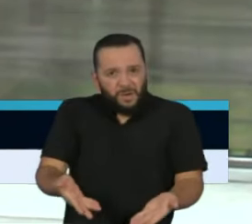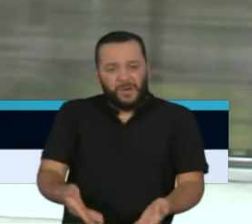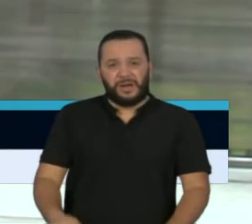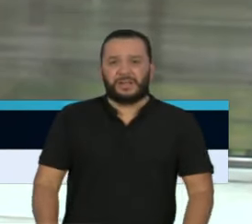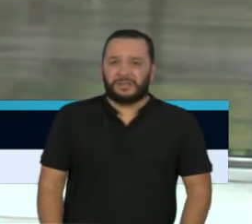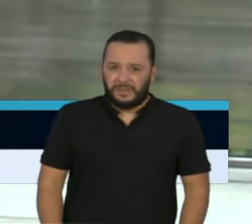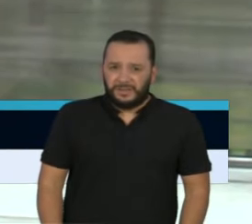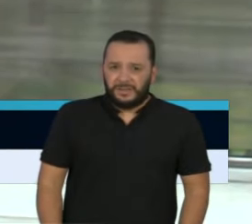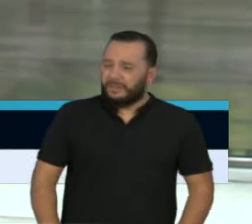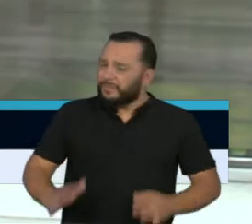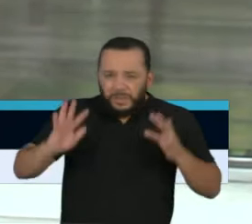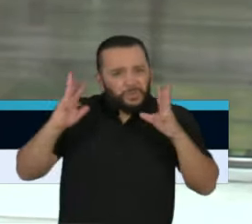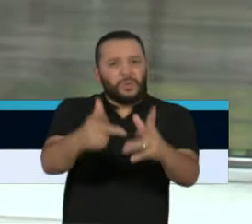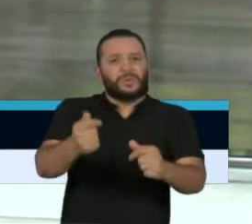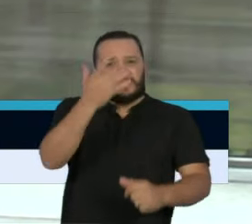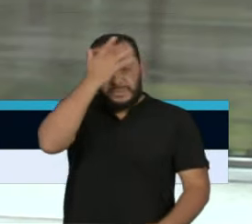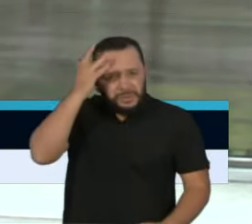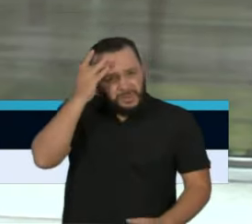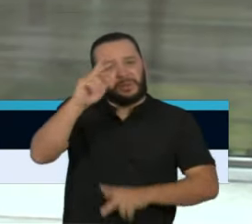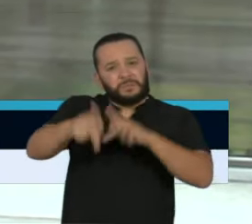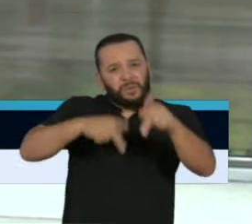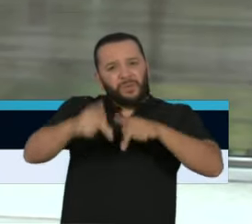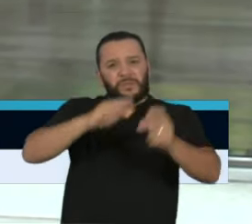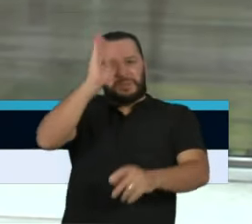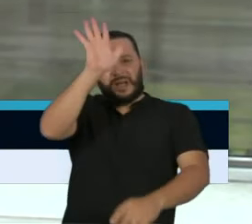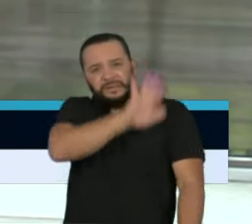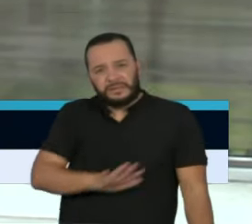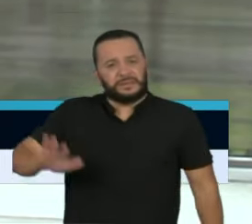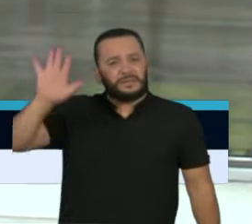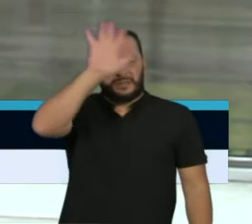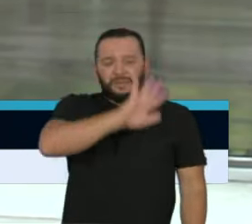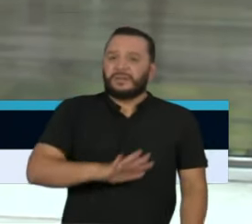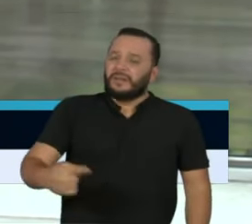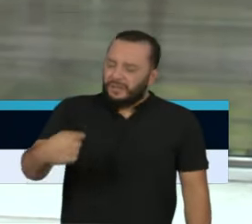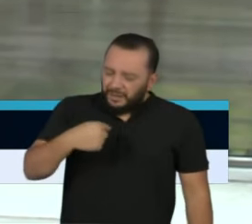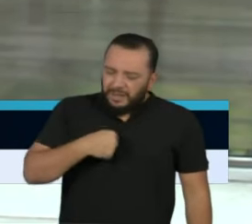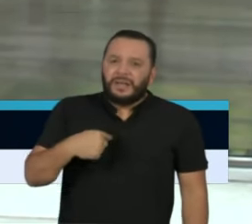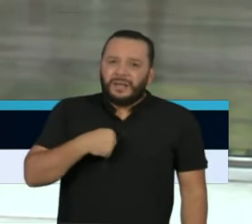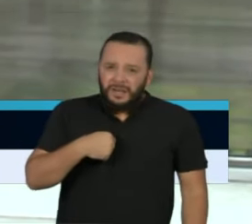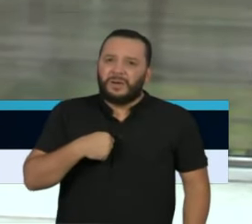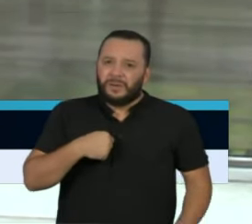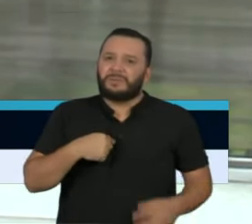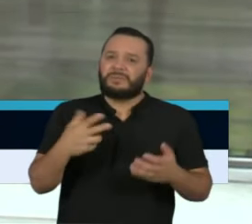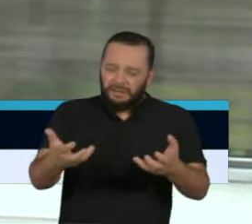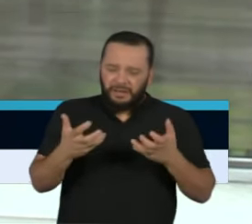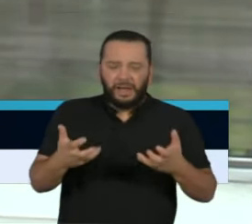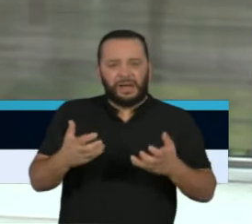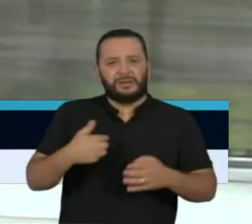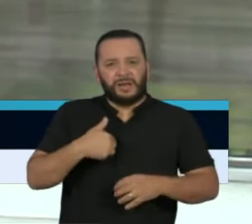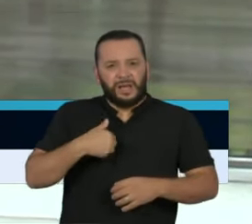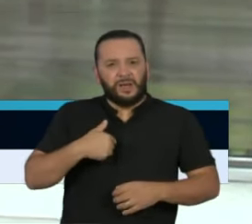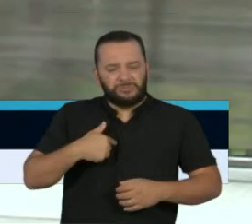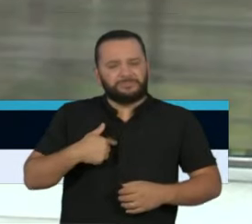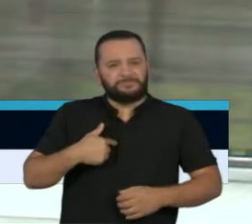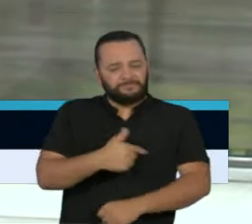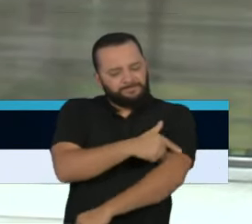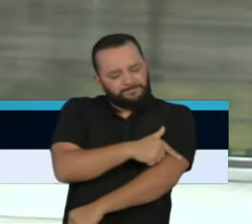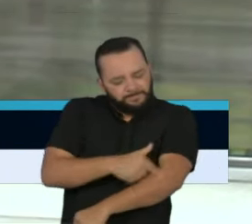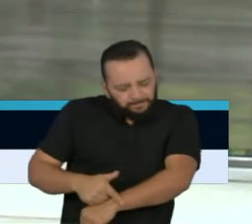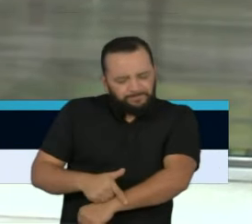Isso vale para todos os brasileiros. E eu aqui quero me comportar como parte integrante deste grupo, que